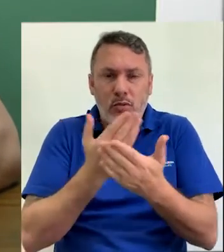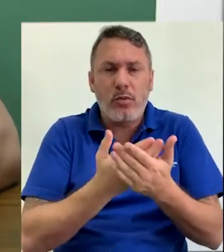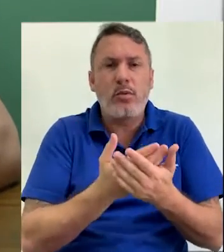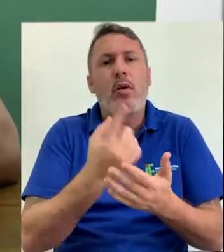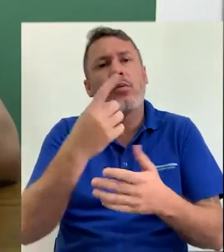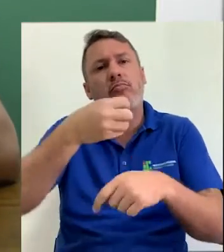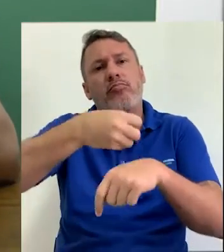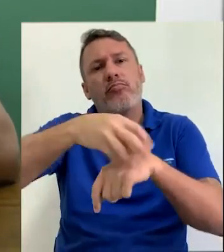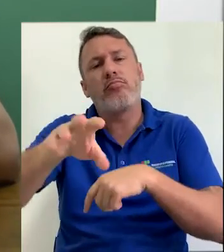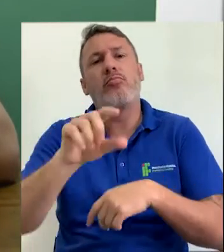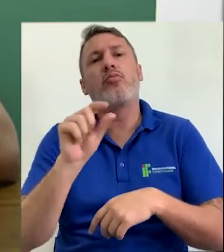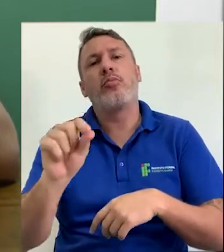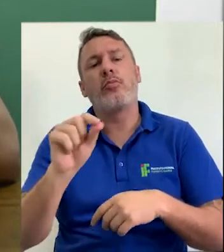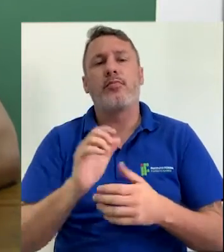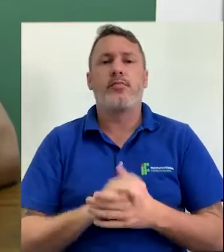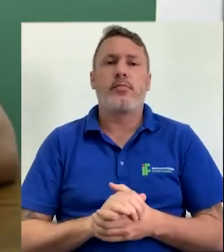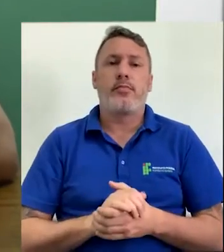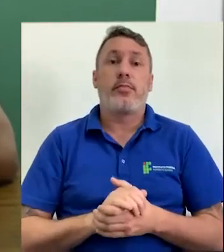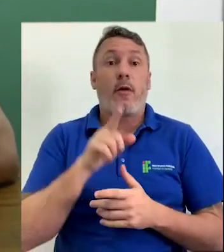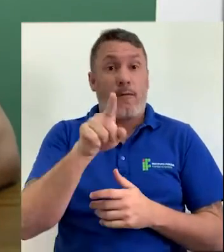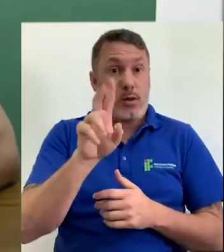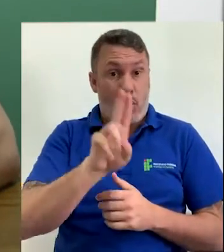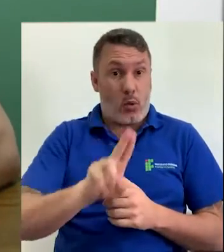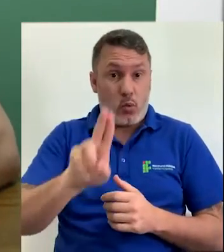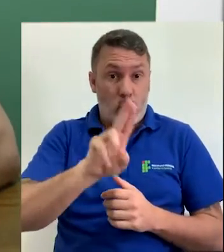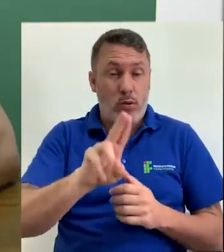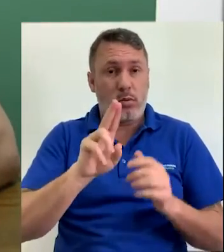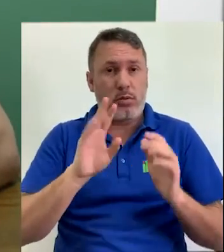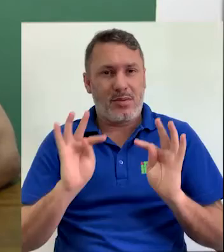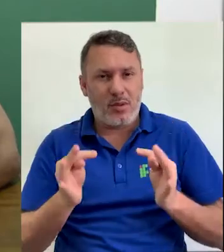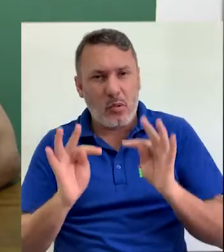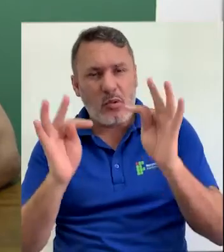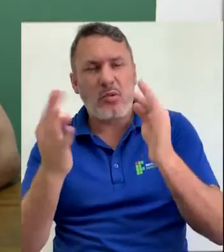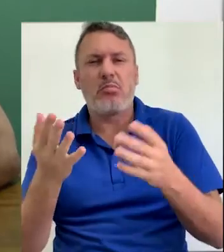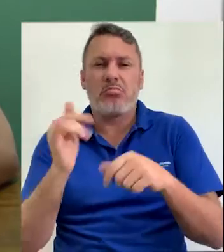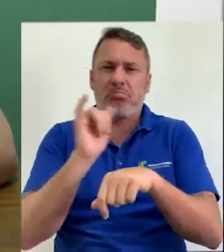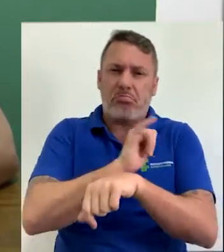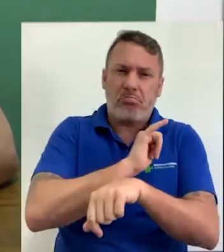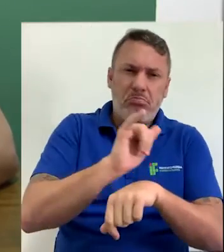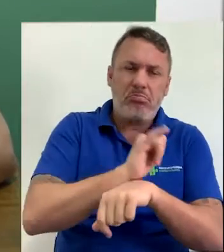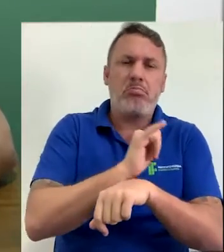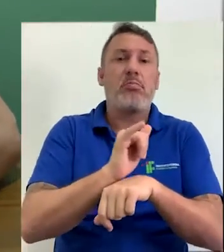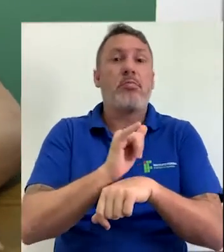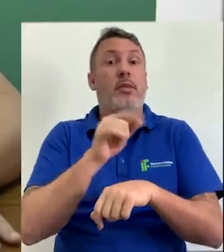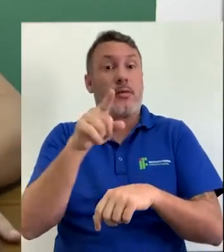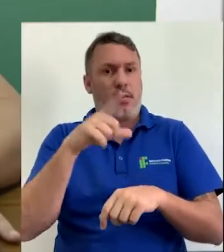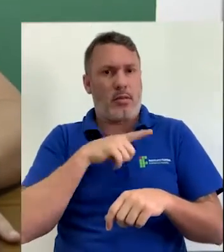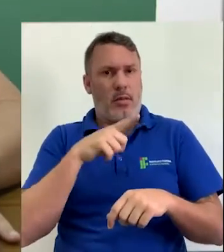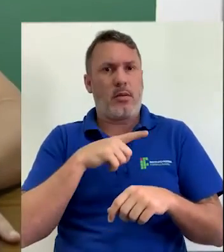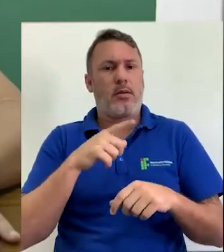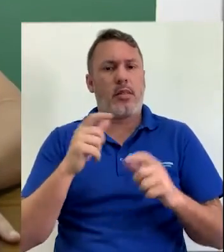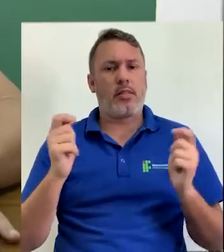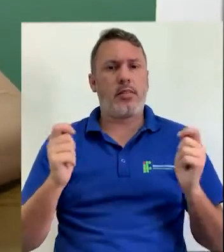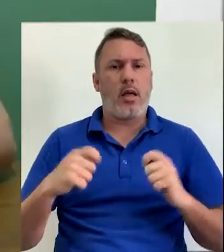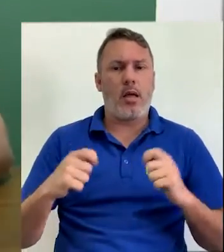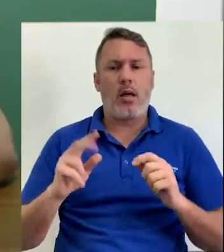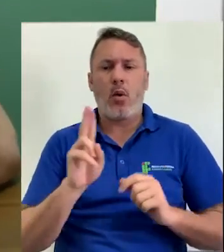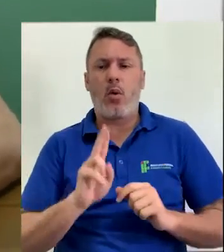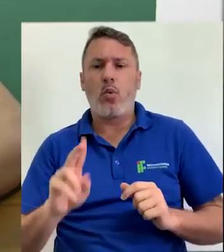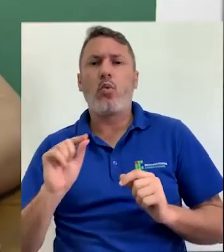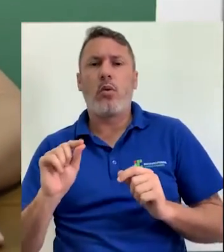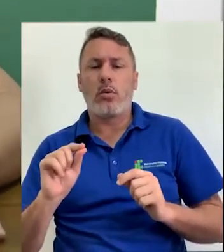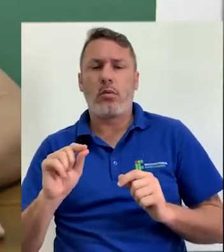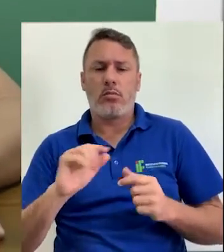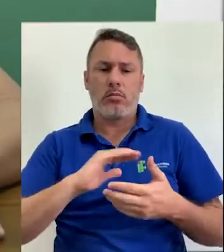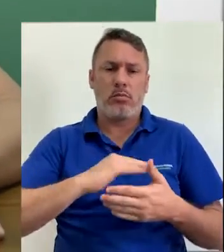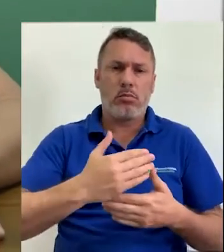é: use as ferramentas que estejam ao seu alcance em primeiro lugar, e